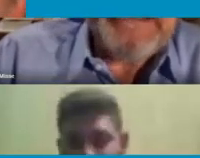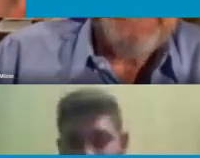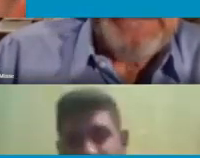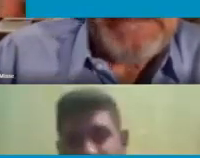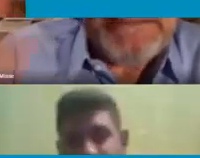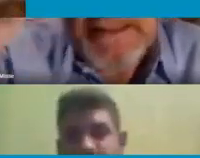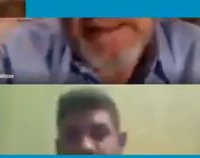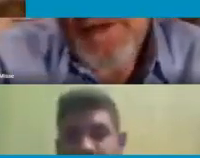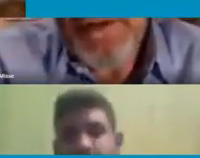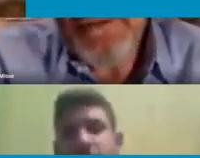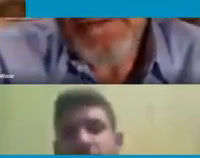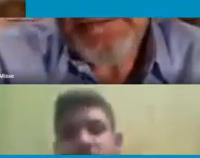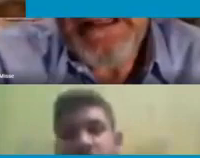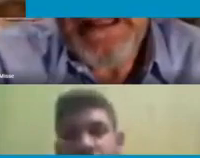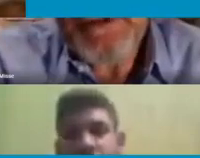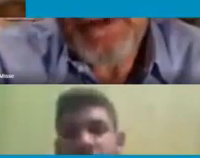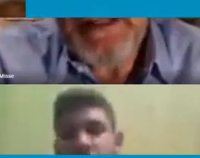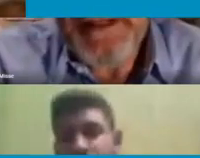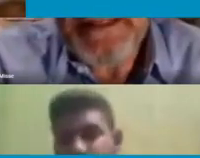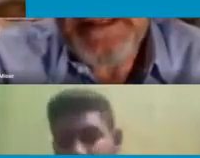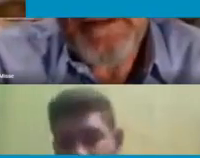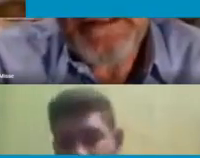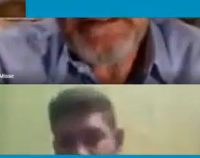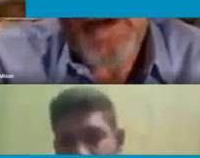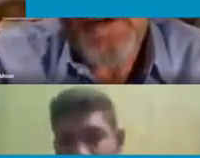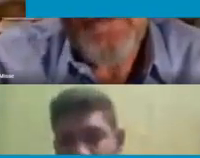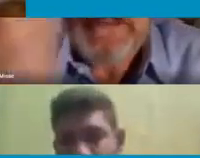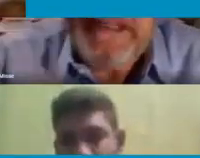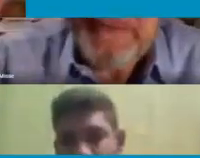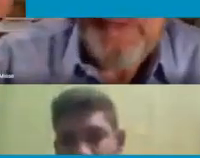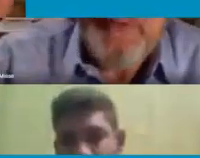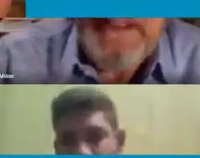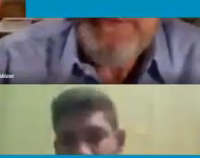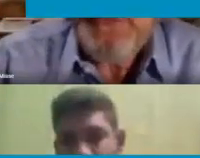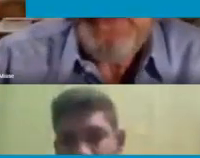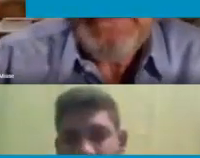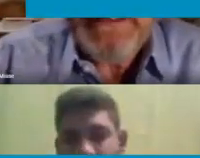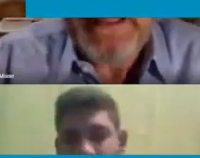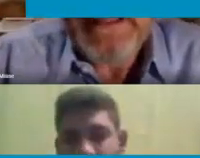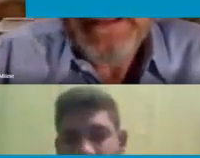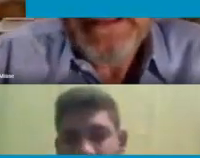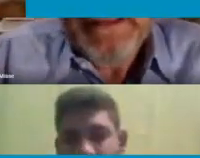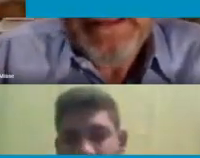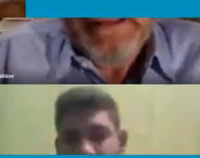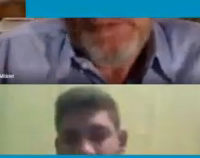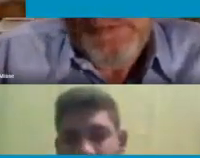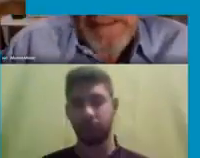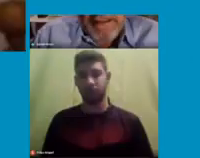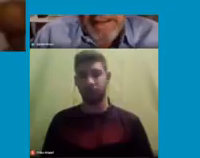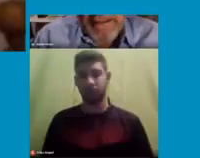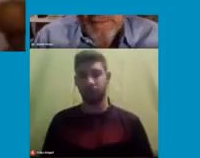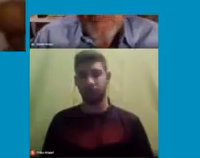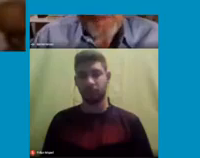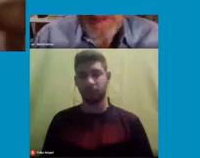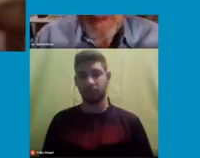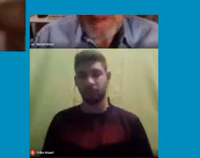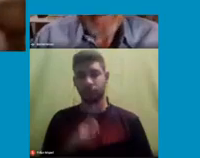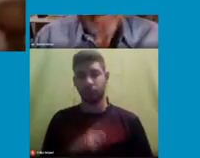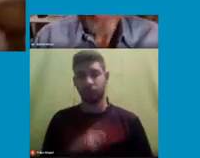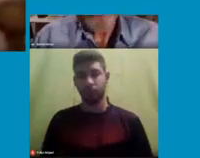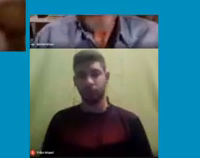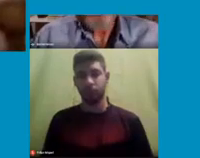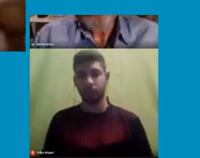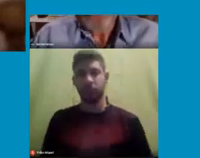a tratar, né, dessa questão da discriminação racial, no caso, no âmbito da